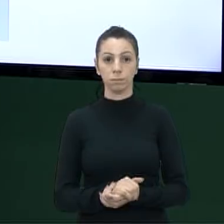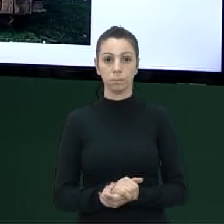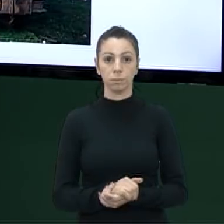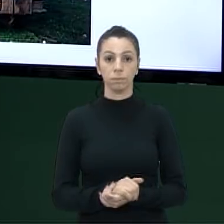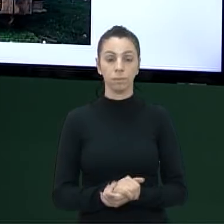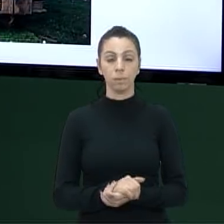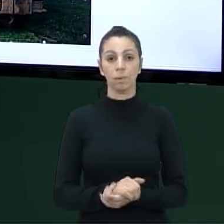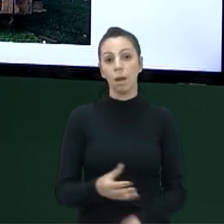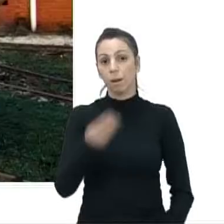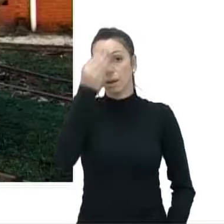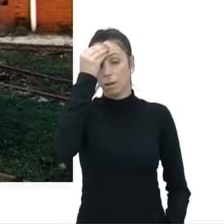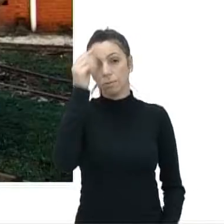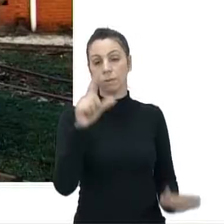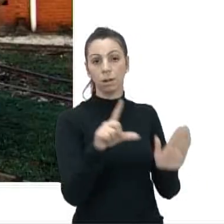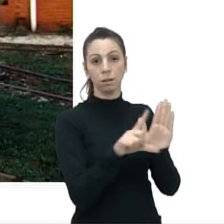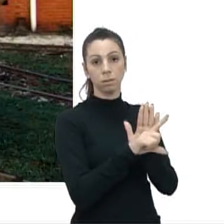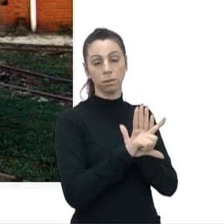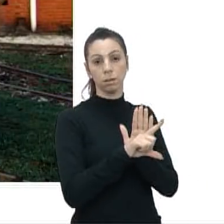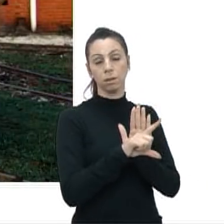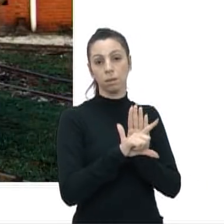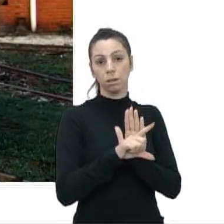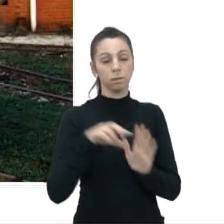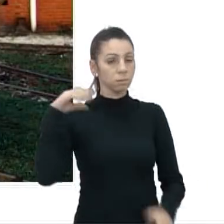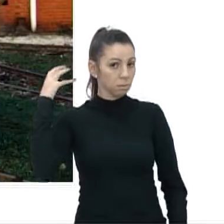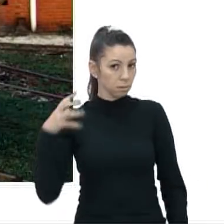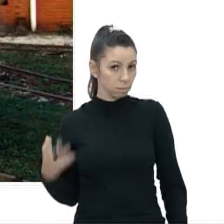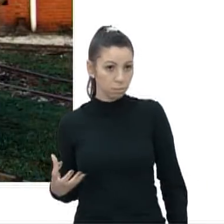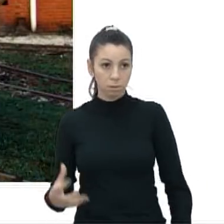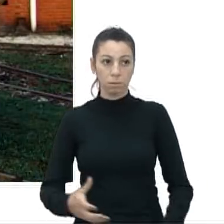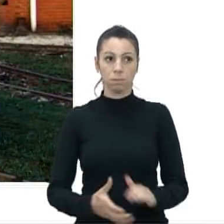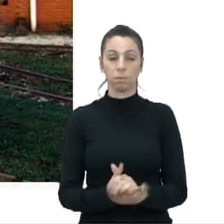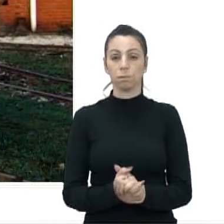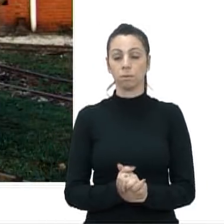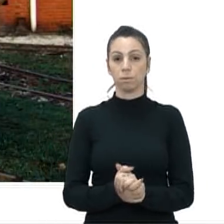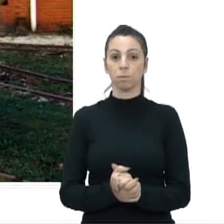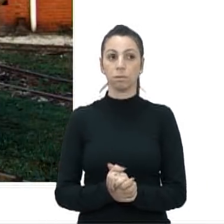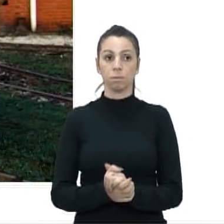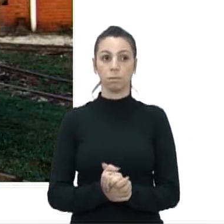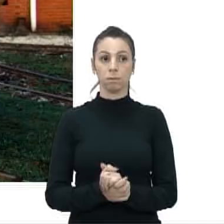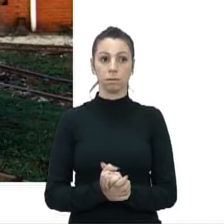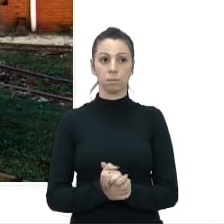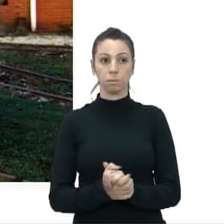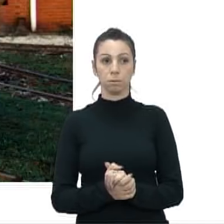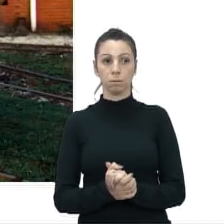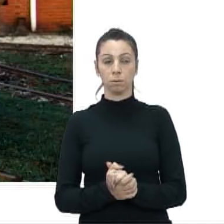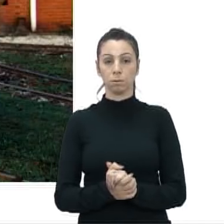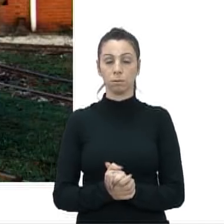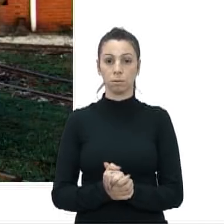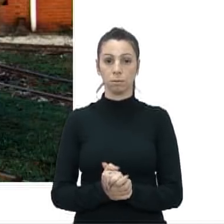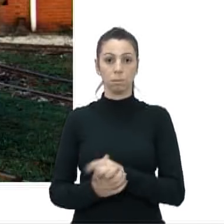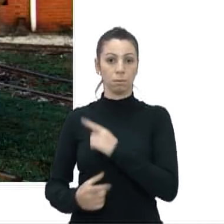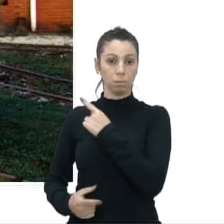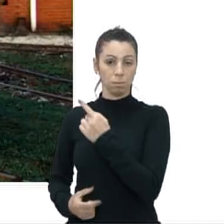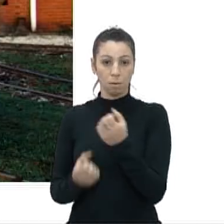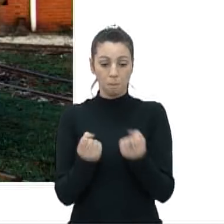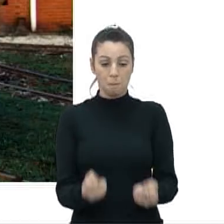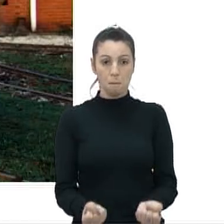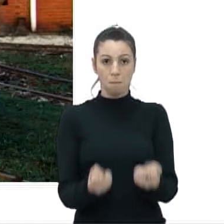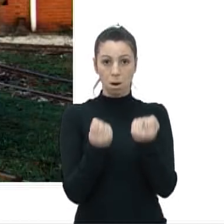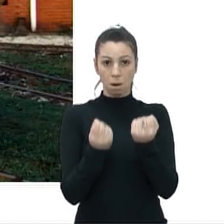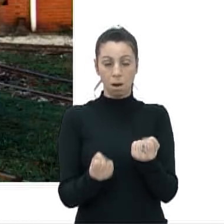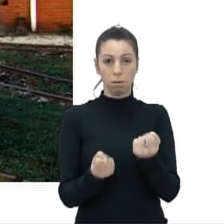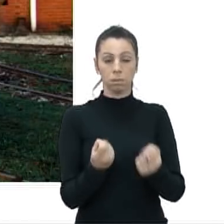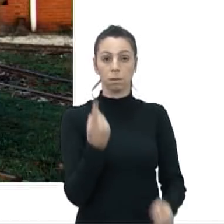Newton. Vamos lá. Exercício aqui, gente. Um vagonete de massa igual a 100 kg está em repouso